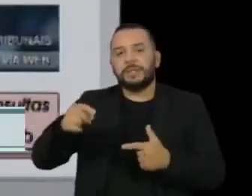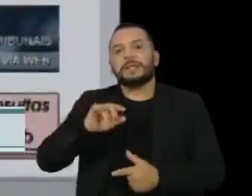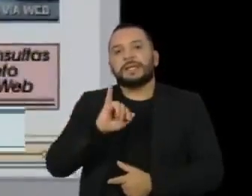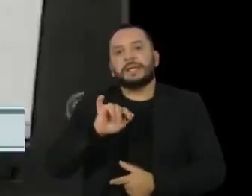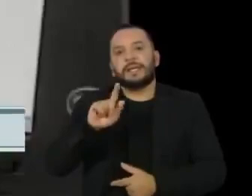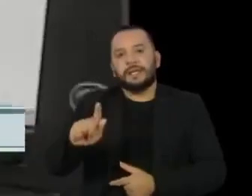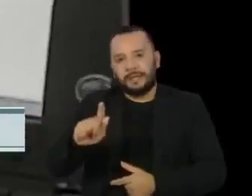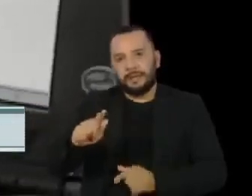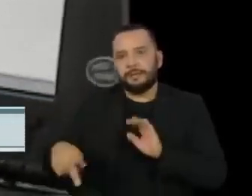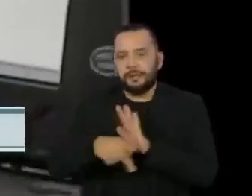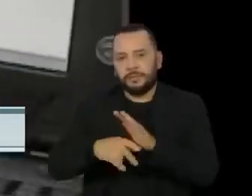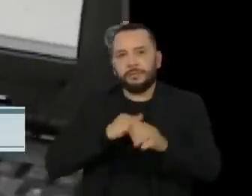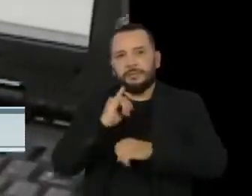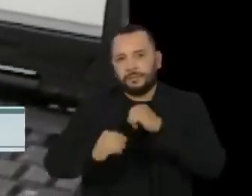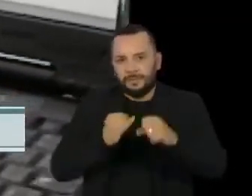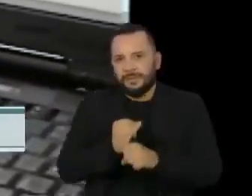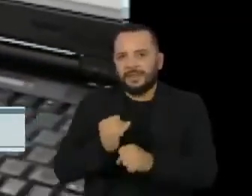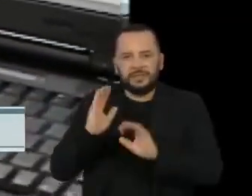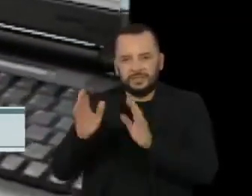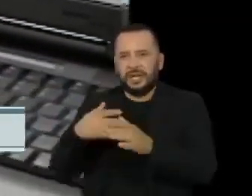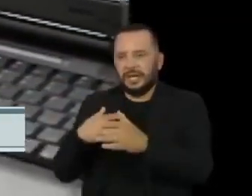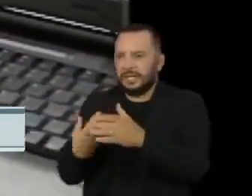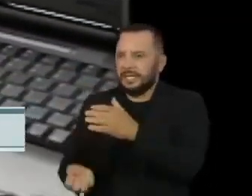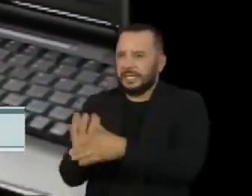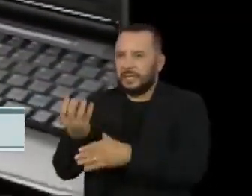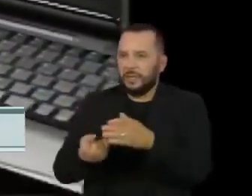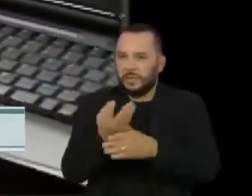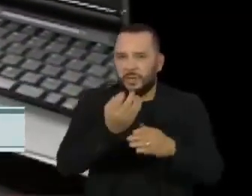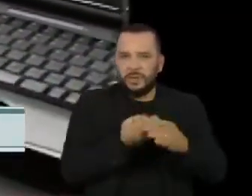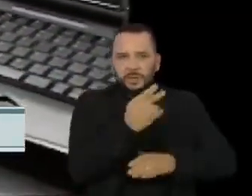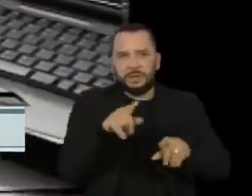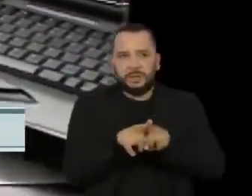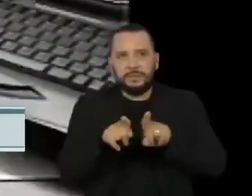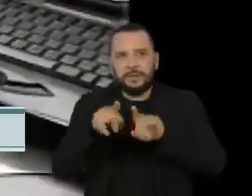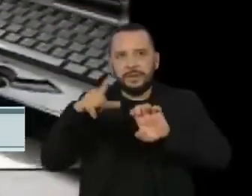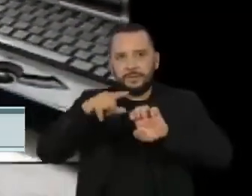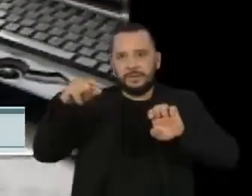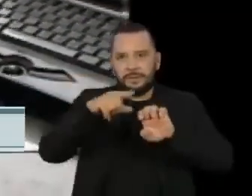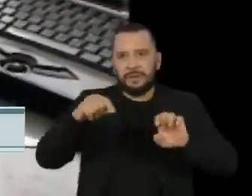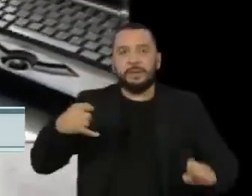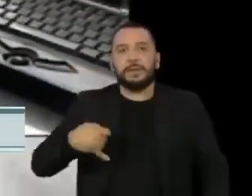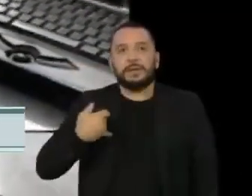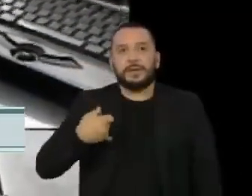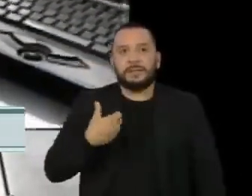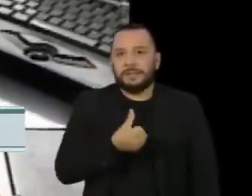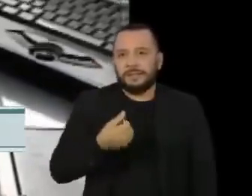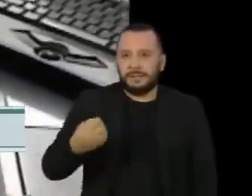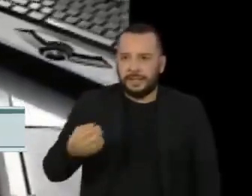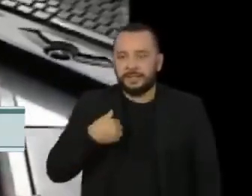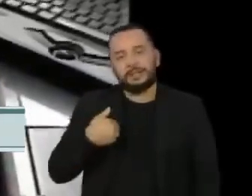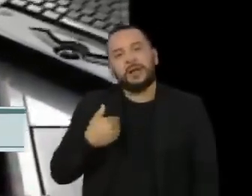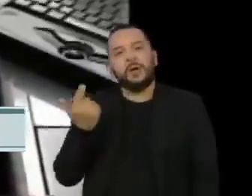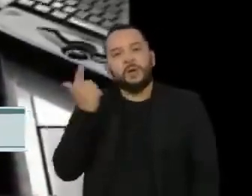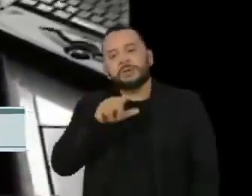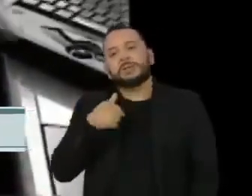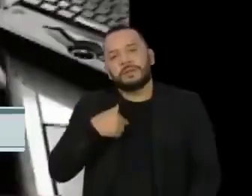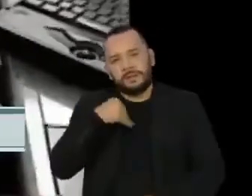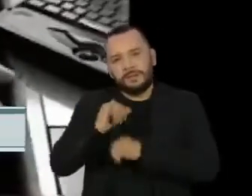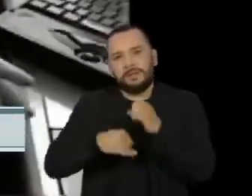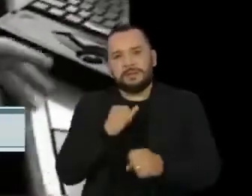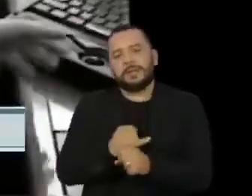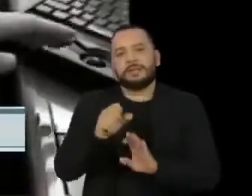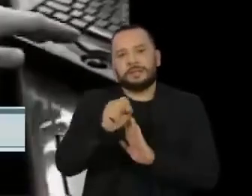provedores de internet. Não parou mais de criar e empreender. Aos 60 anos, para facilitar o acesso à internet no século